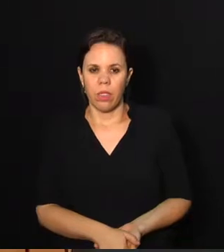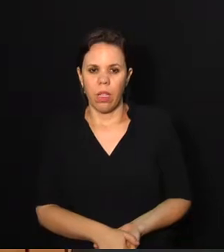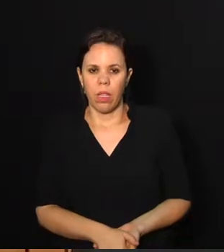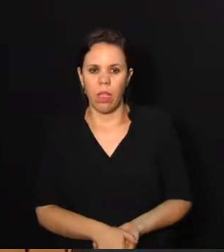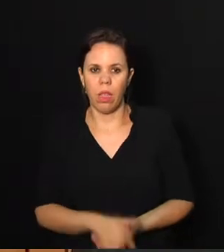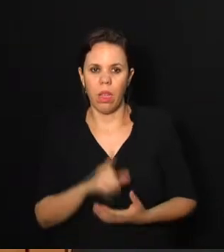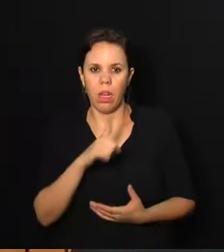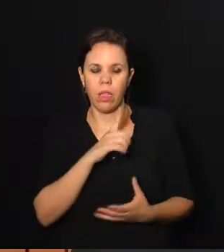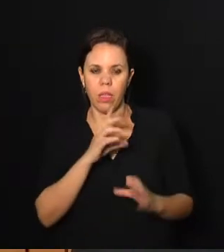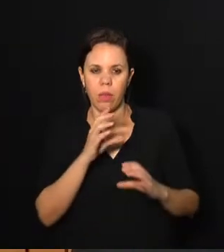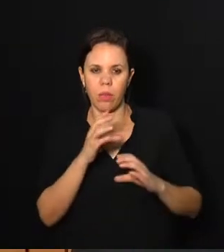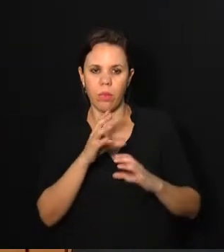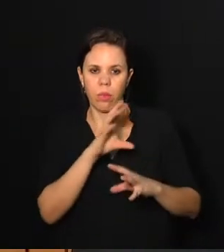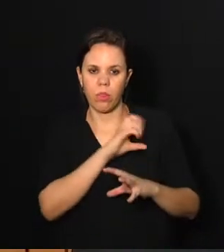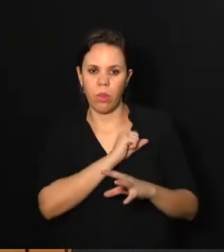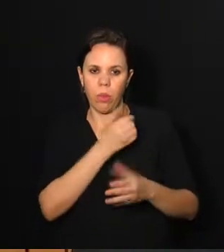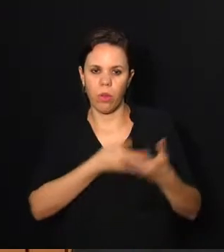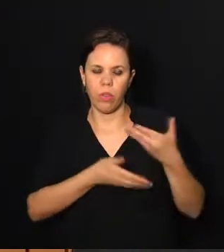muito amor envolvido.